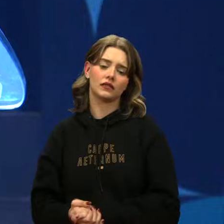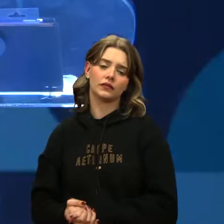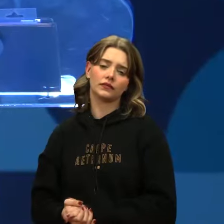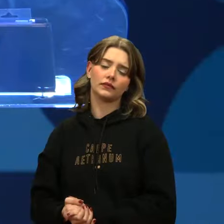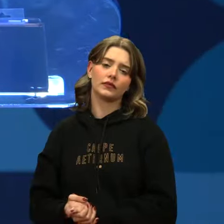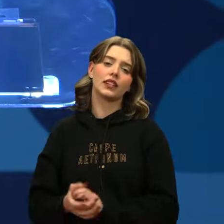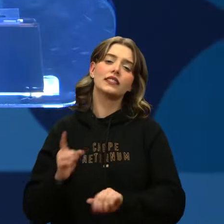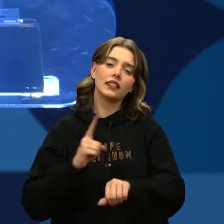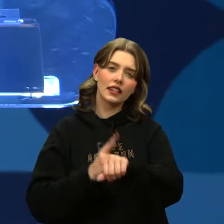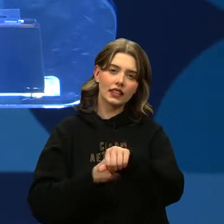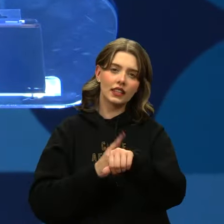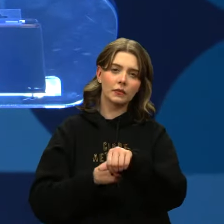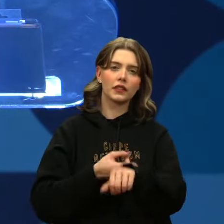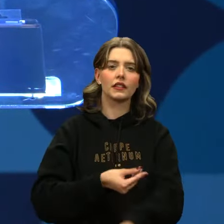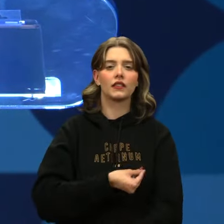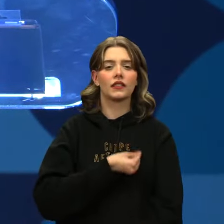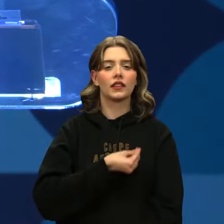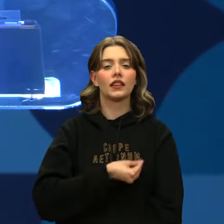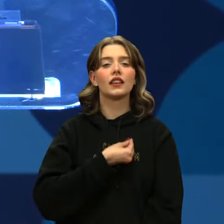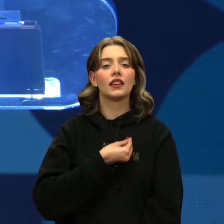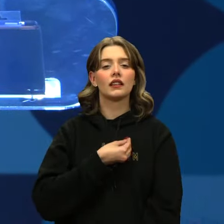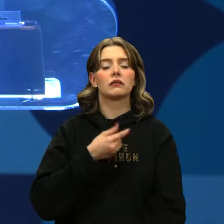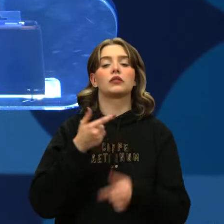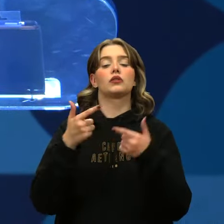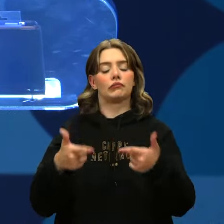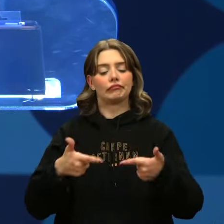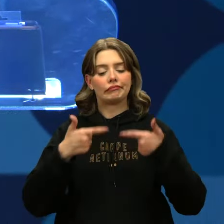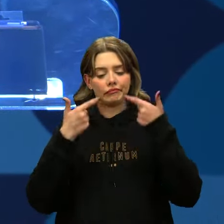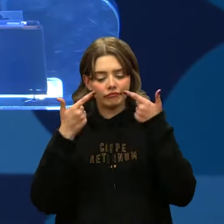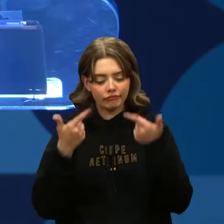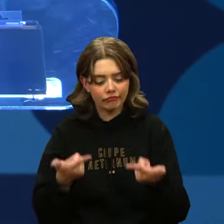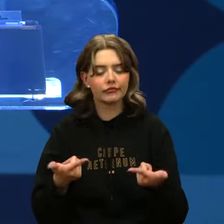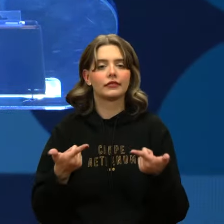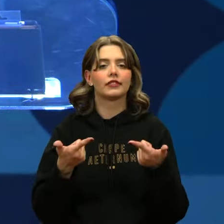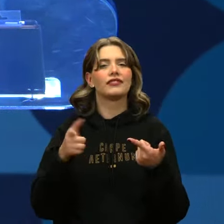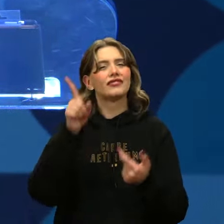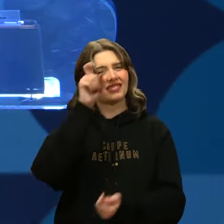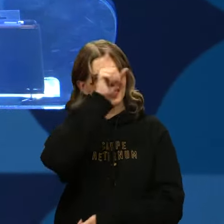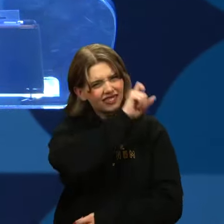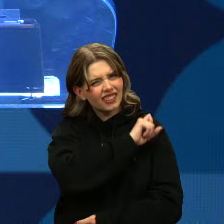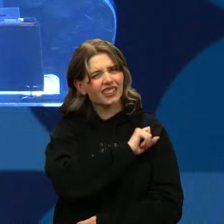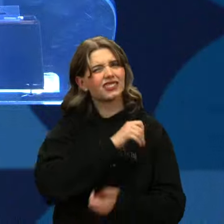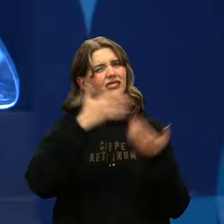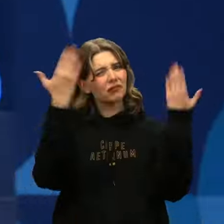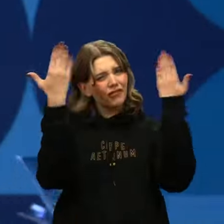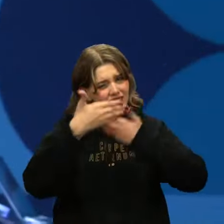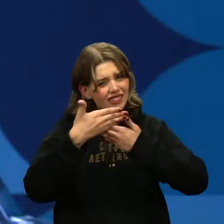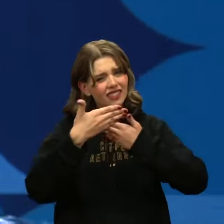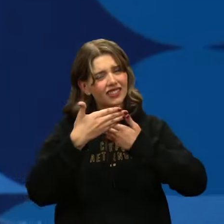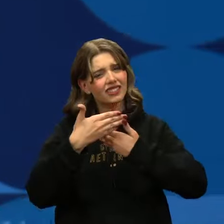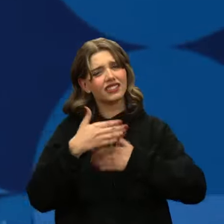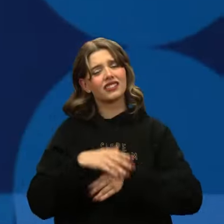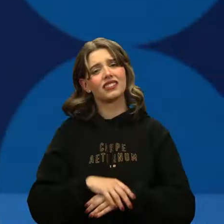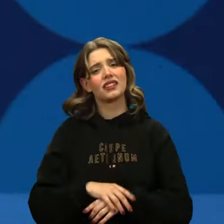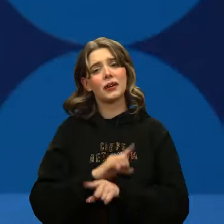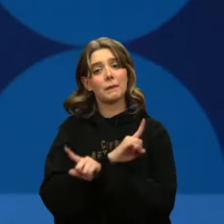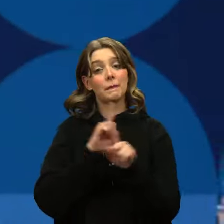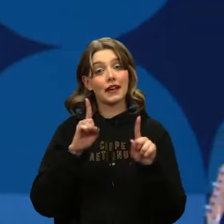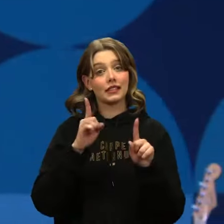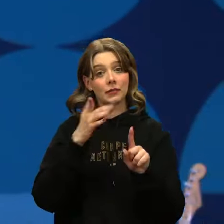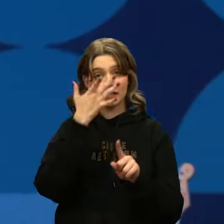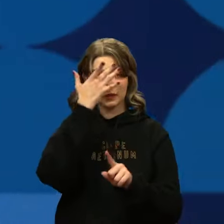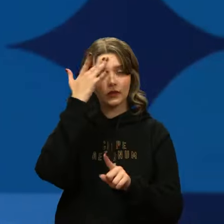vivemos é um tempo de lutas, de tremores, de provação, mas agora, para aqueles que